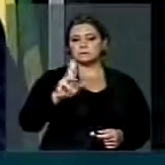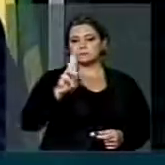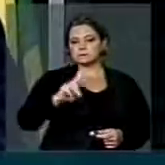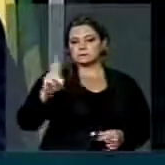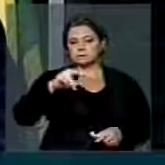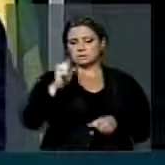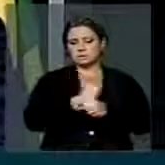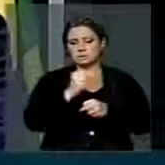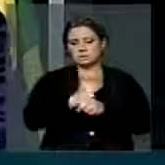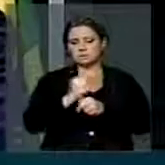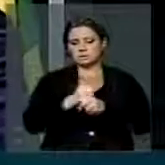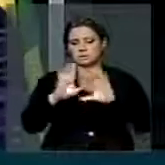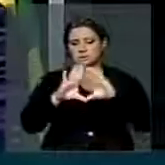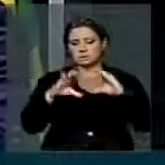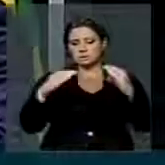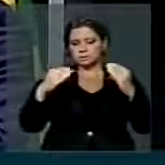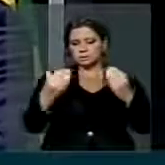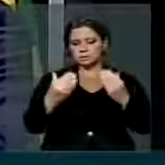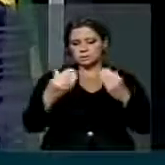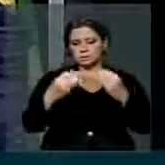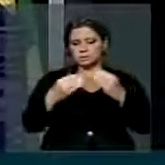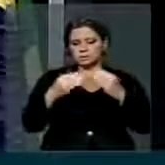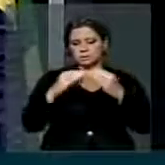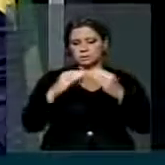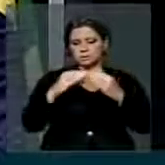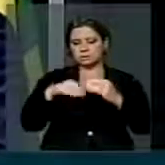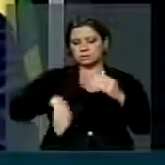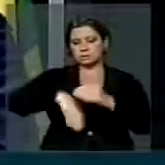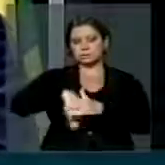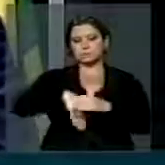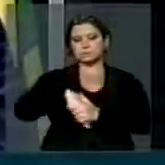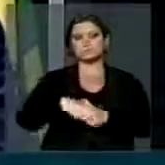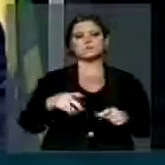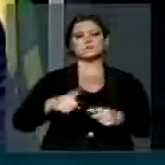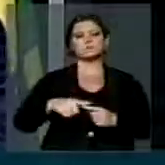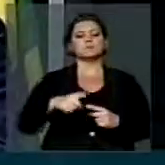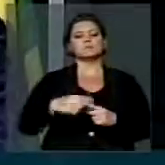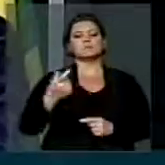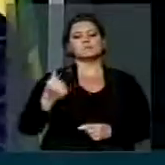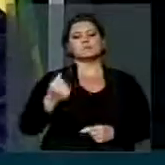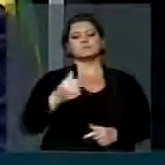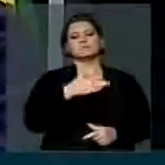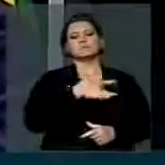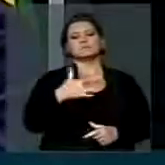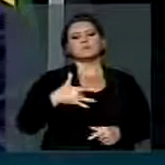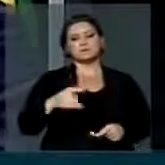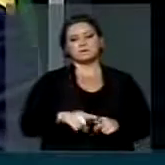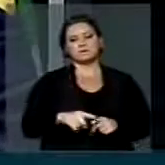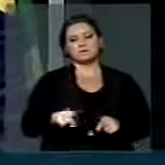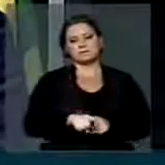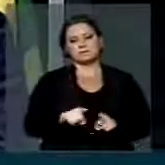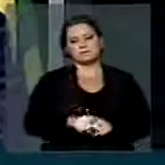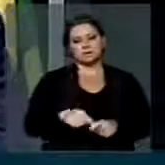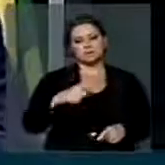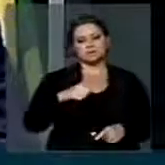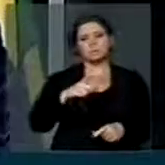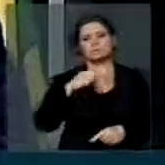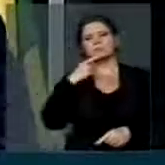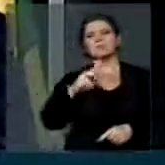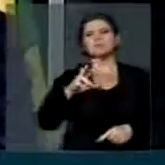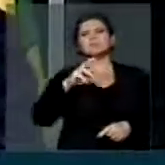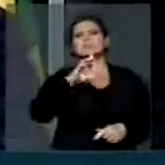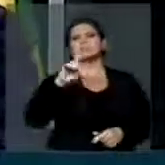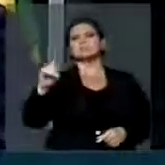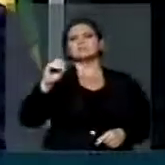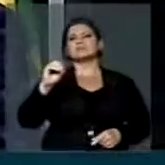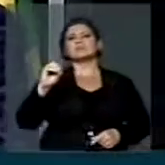futebol, até porque no caso da saúde e na educação, os recursos aplicados pelo país teria sido 100 vezes